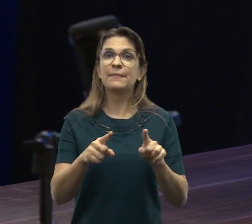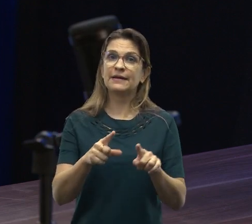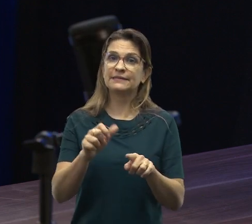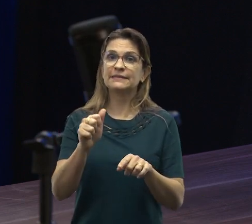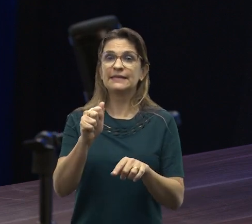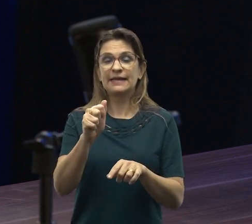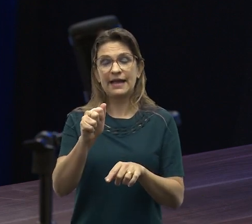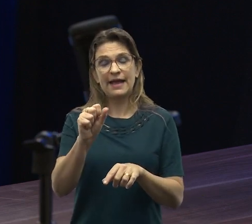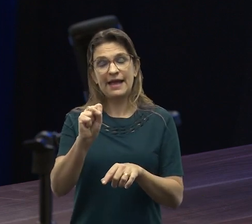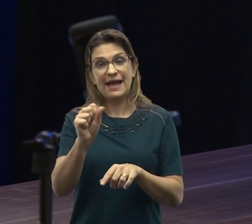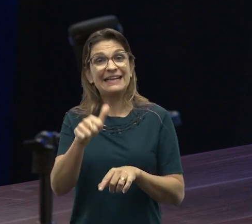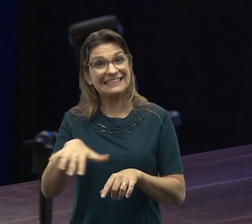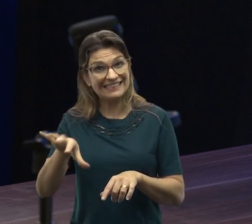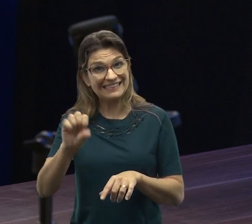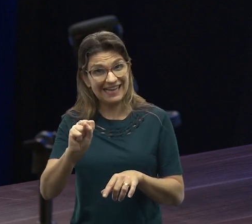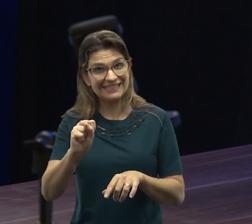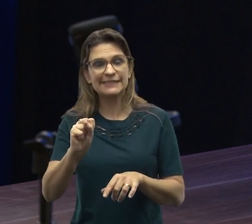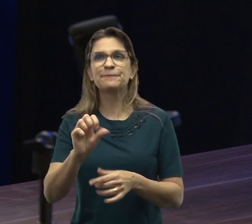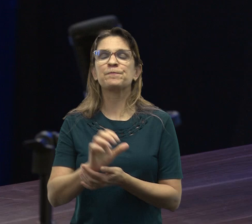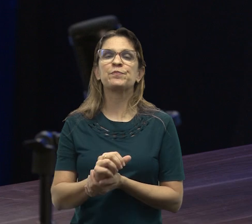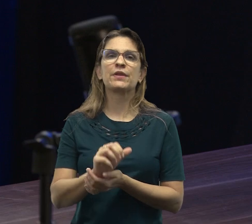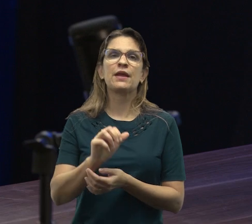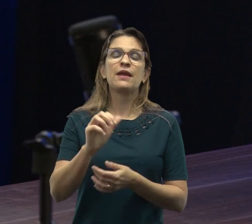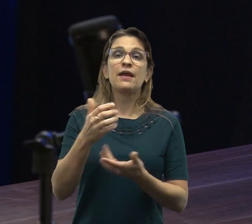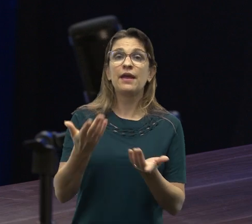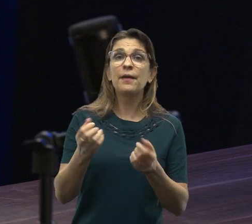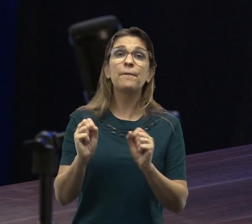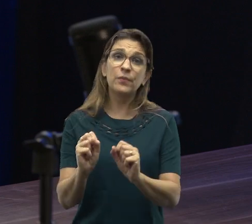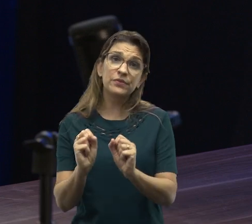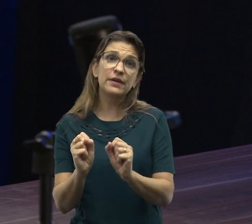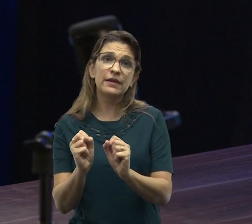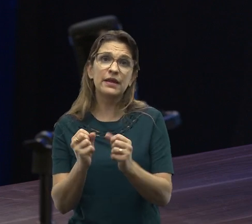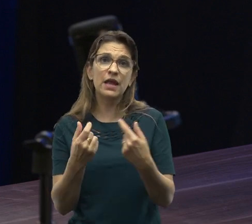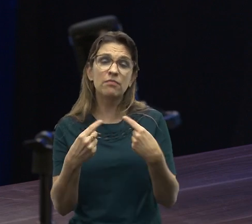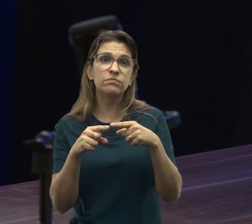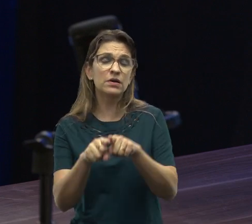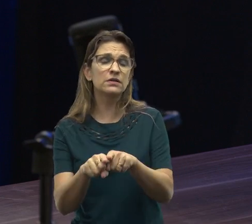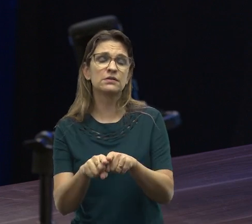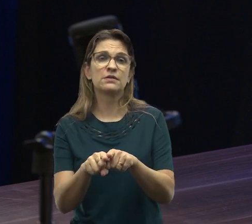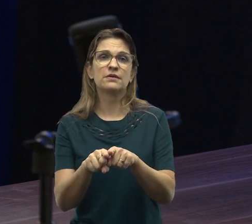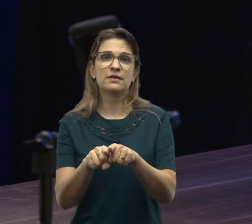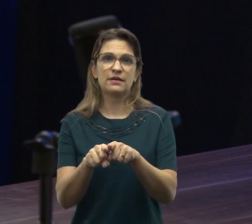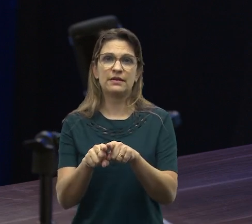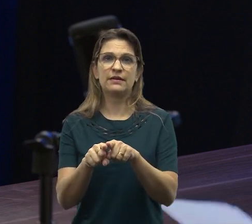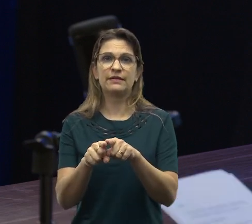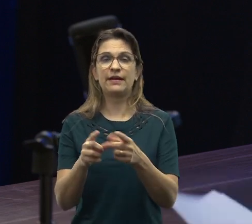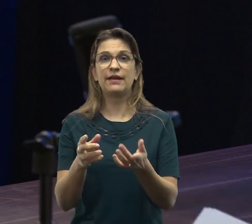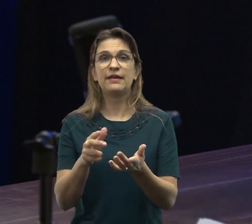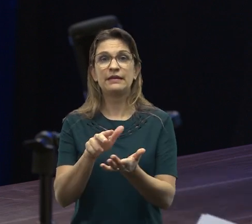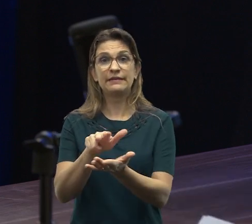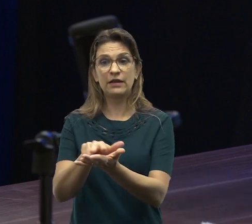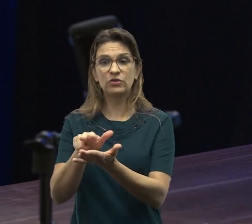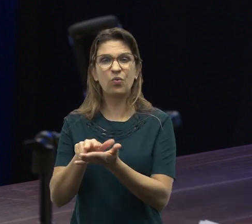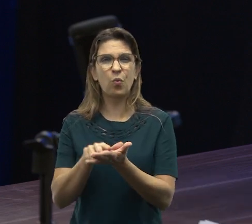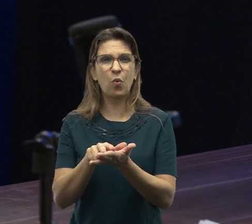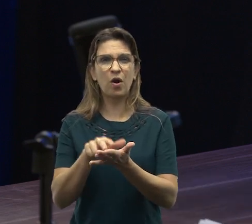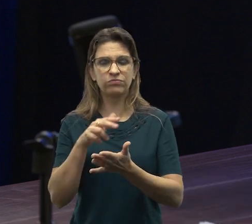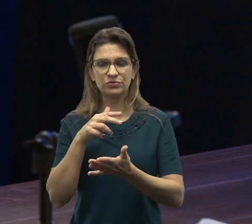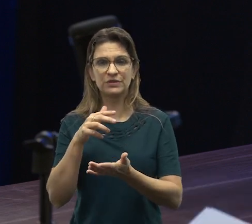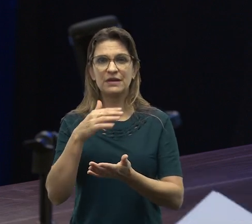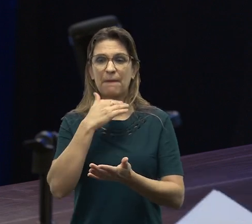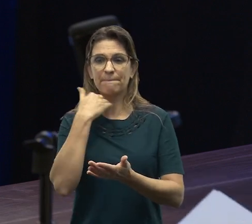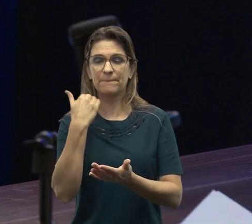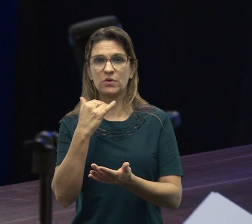possam executar esse sepultamento. Então, a gente tem corpos hoje na Câmara Fria do IML que estão lá há 3, 4 meses sem ter